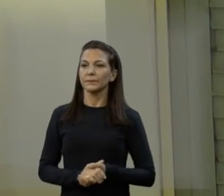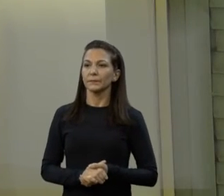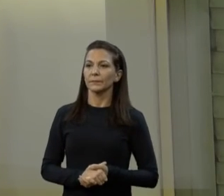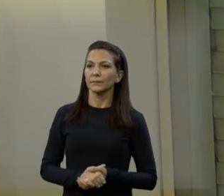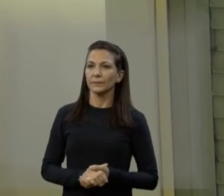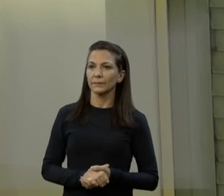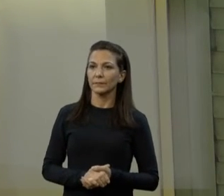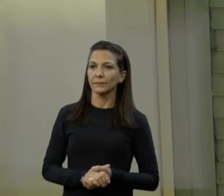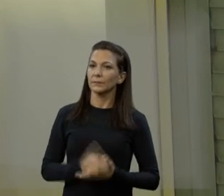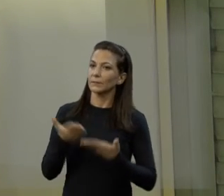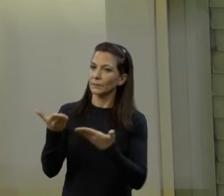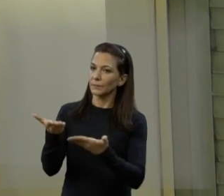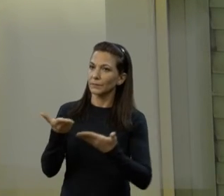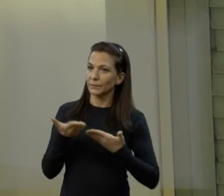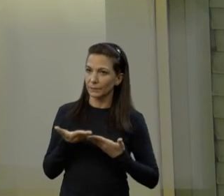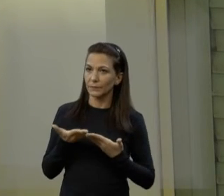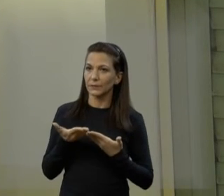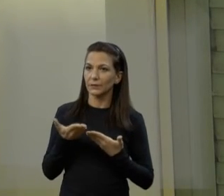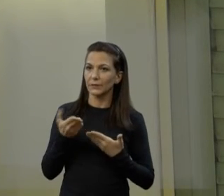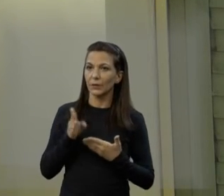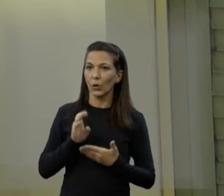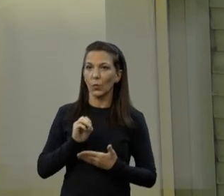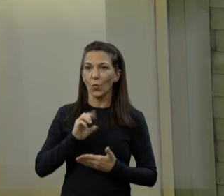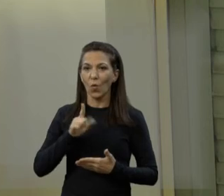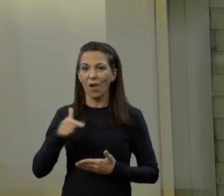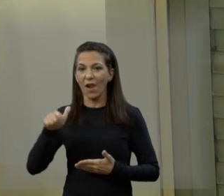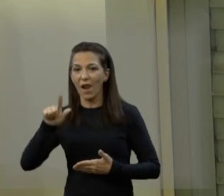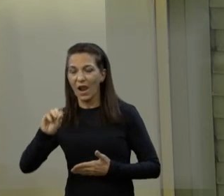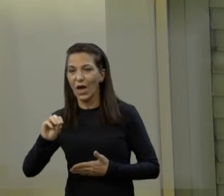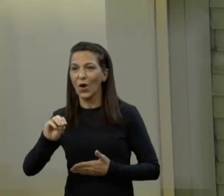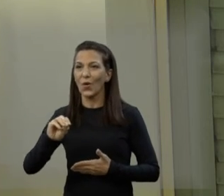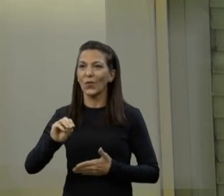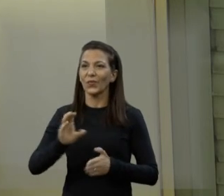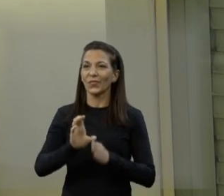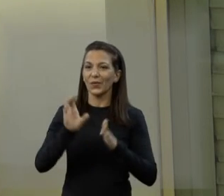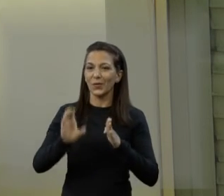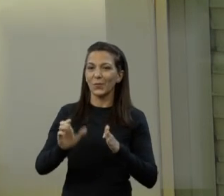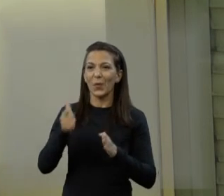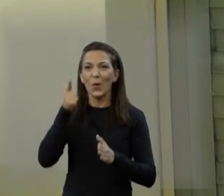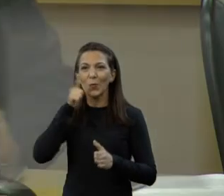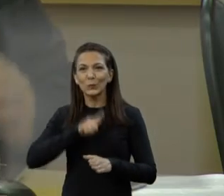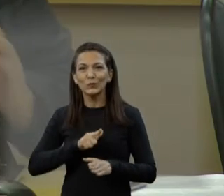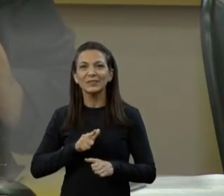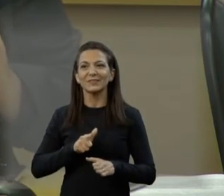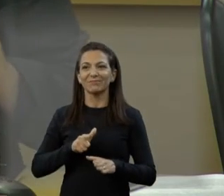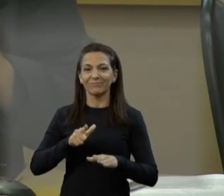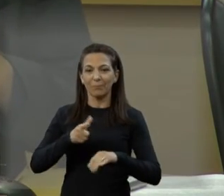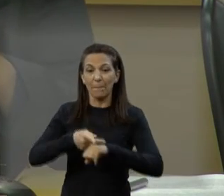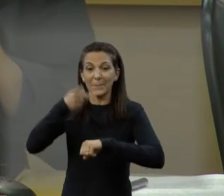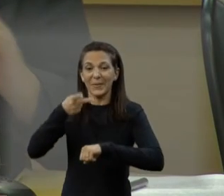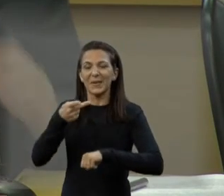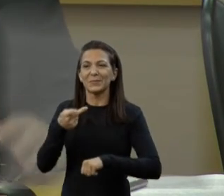eu te convido a estar nosso bolão aqui da câmera pra gente fazer o bolão aí ganhar Obrigado